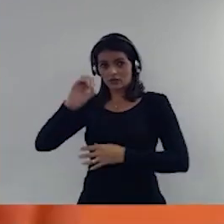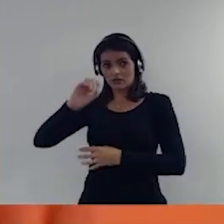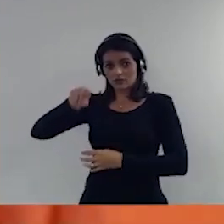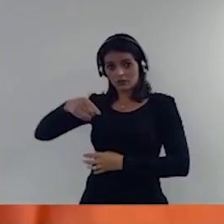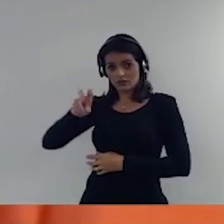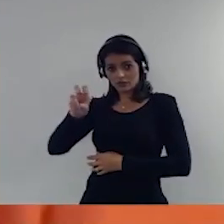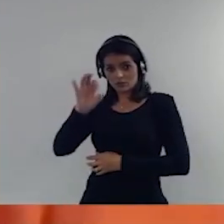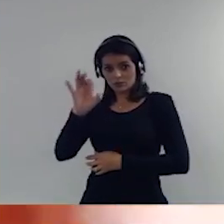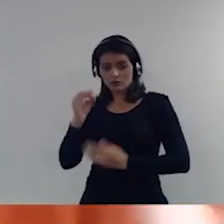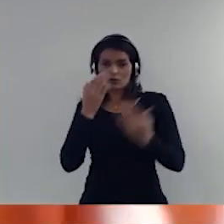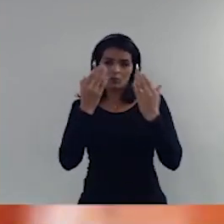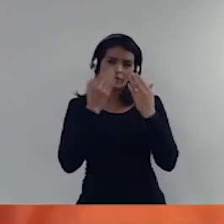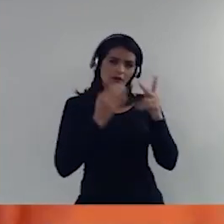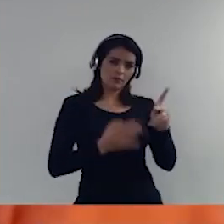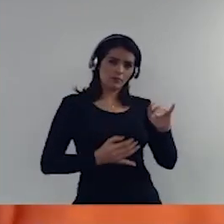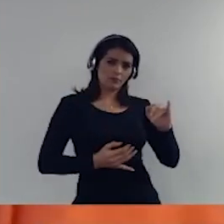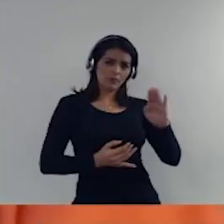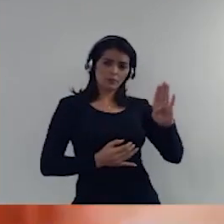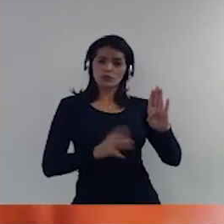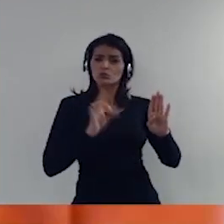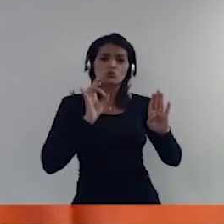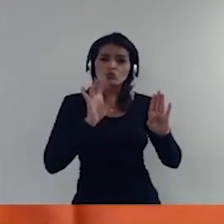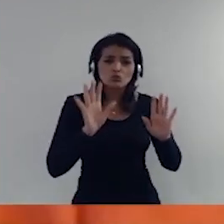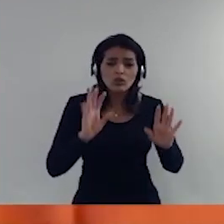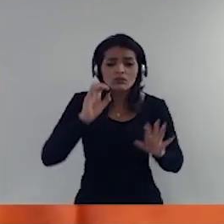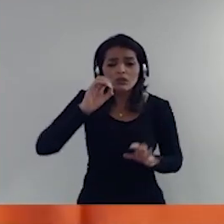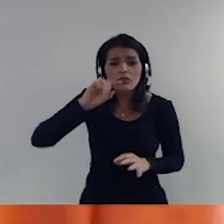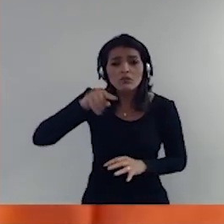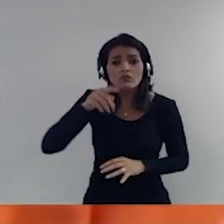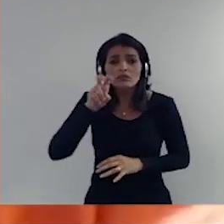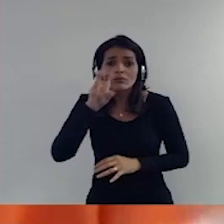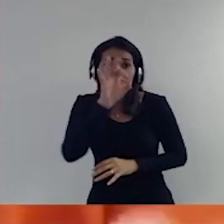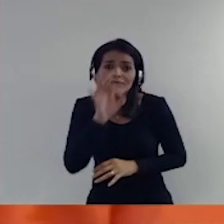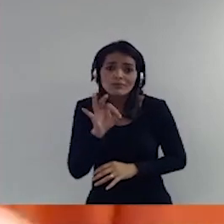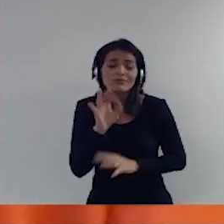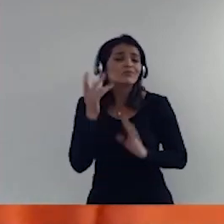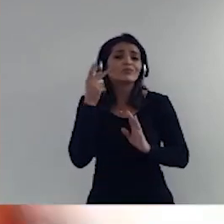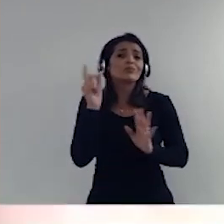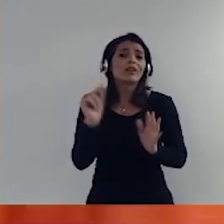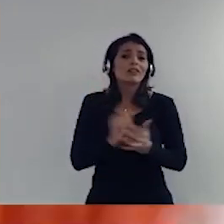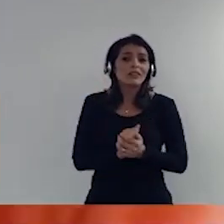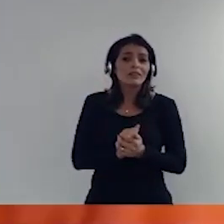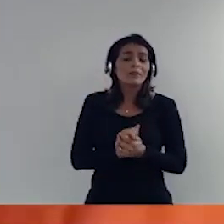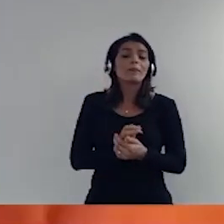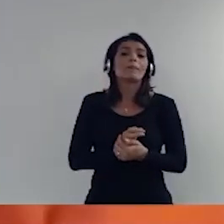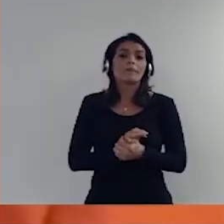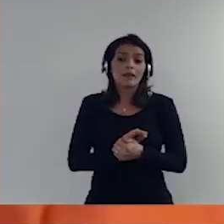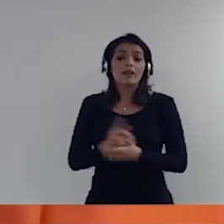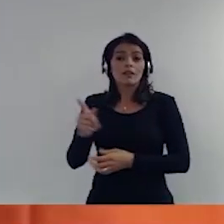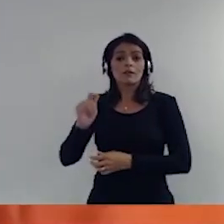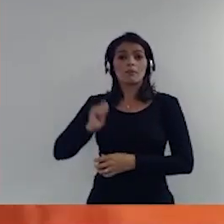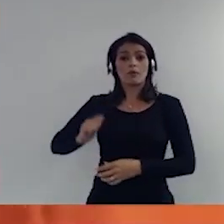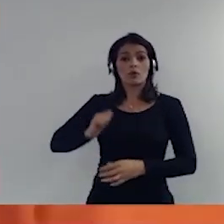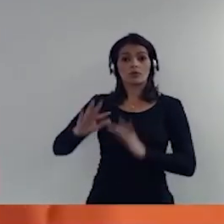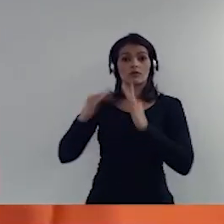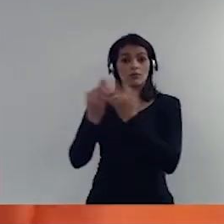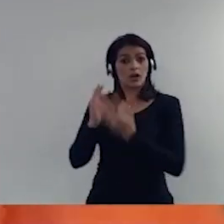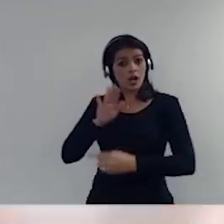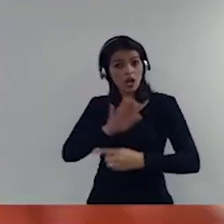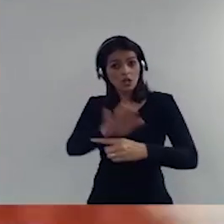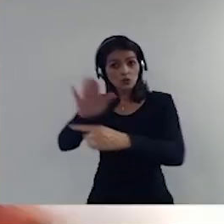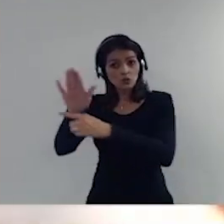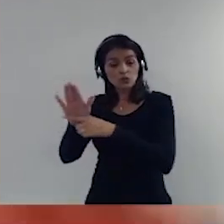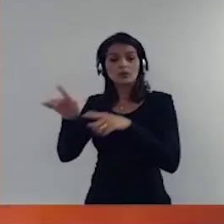0,5% do PIB brasileiro, só isso, para os resultados que ele apresenta, inclusive sobre